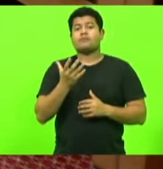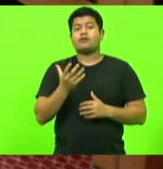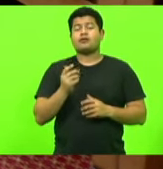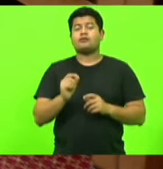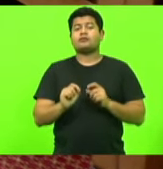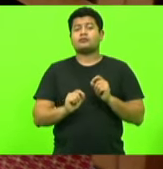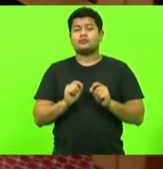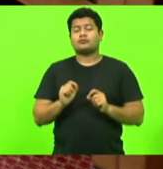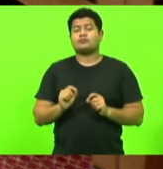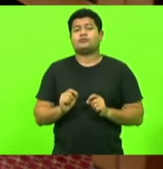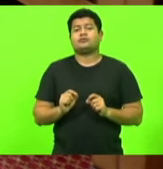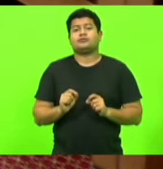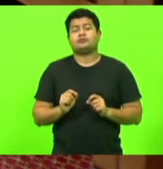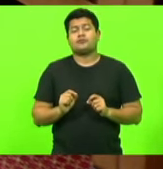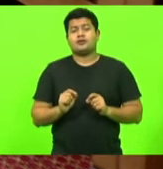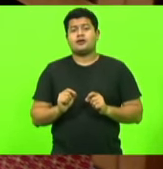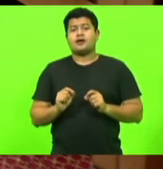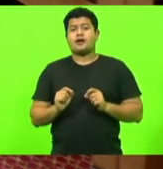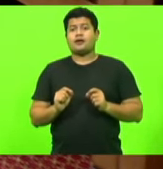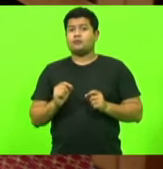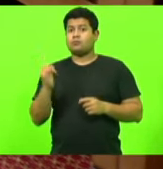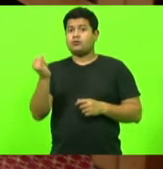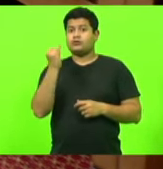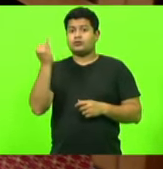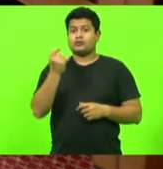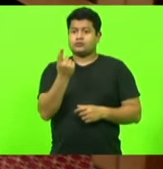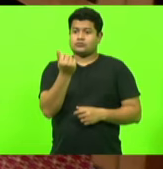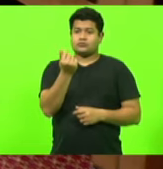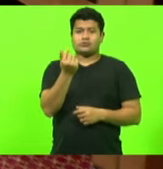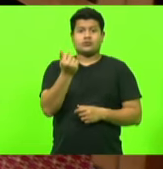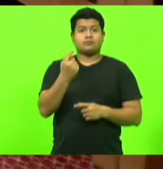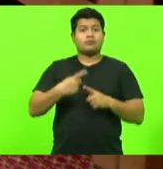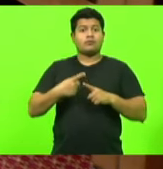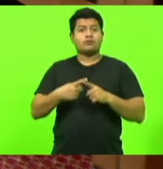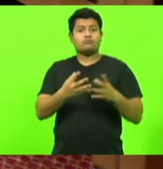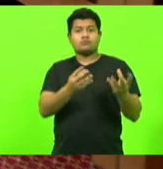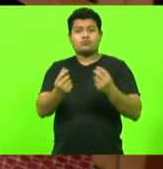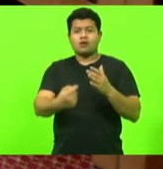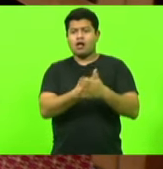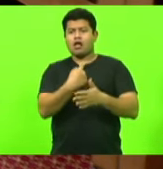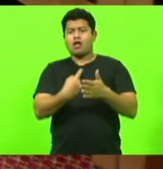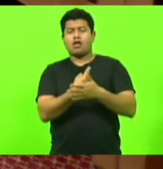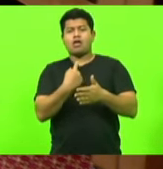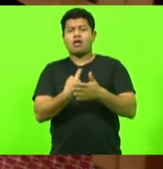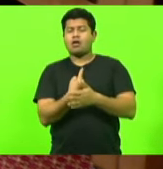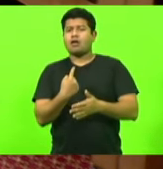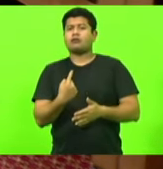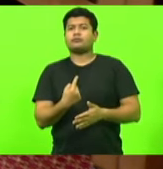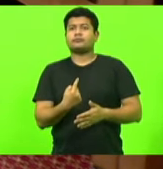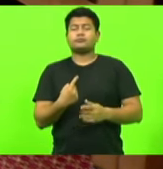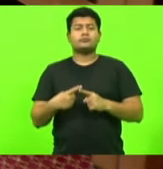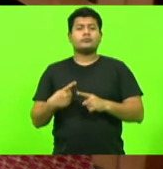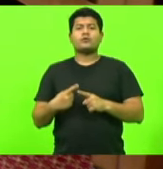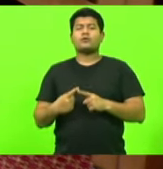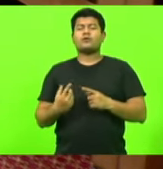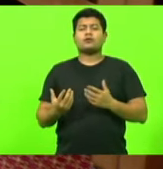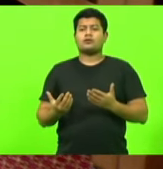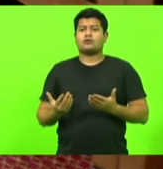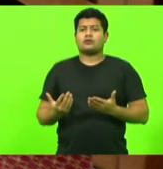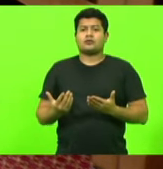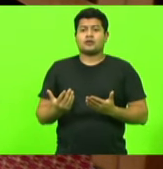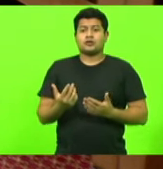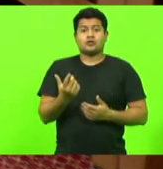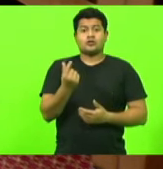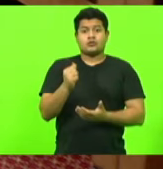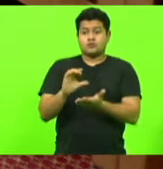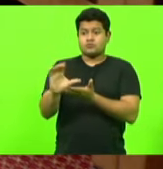relevância desses recursos, até porque é muito questionado, por que não investir